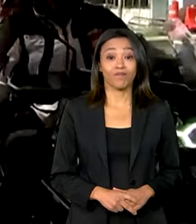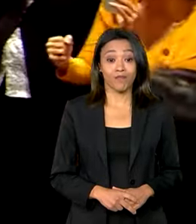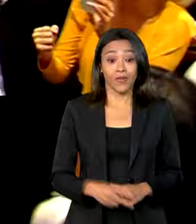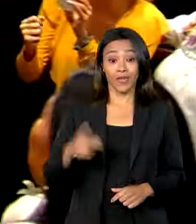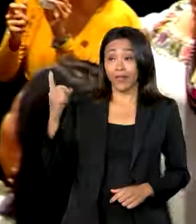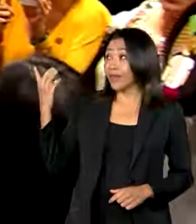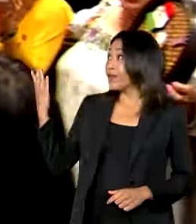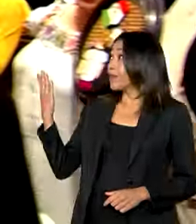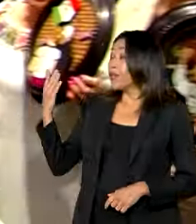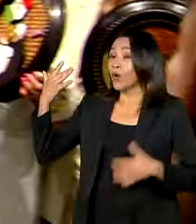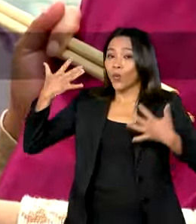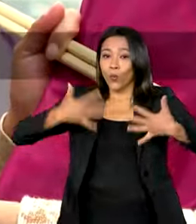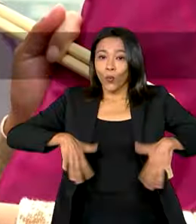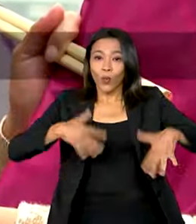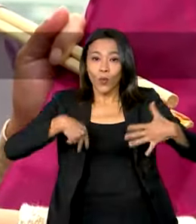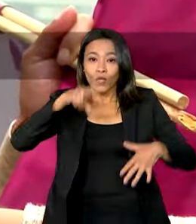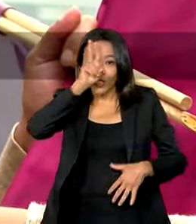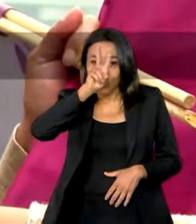momento